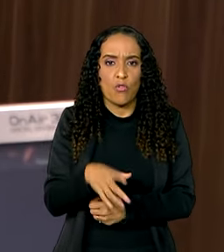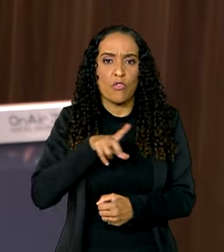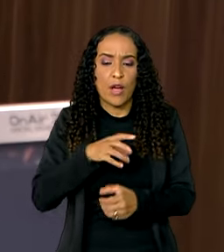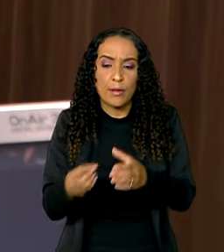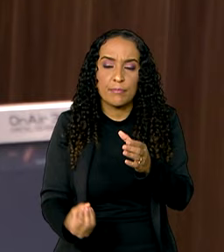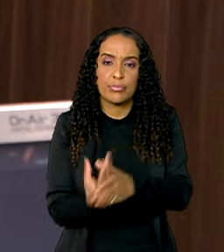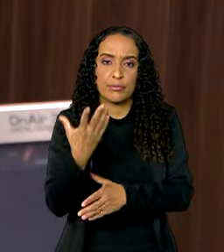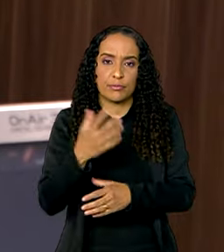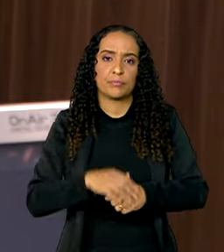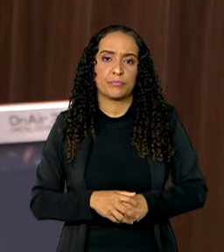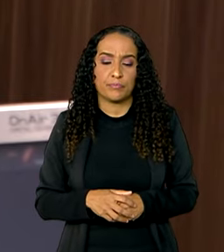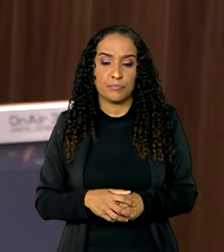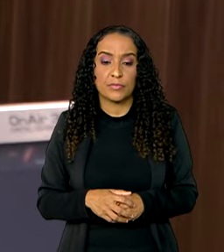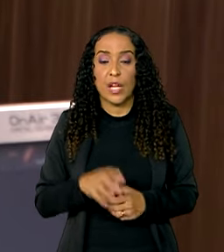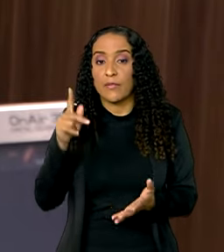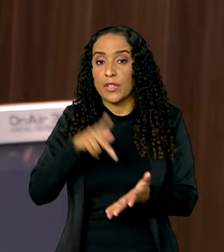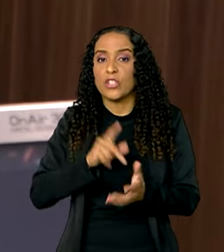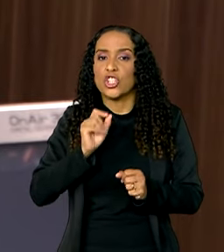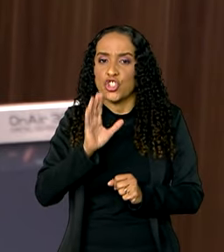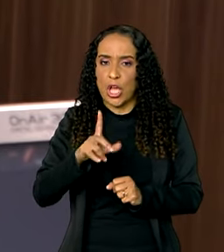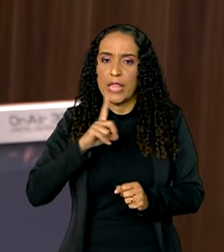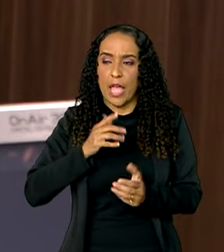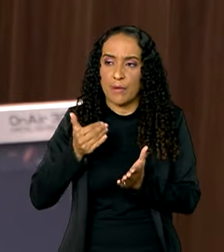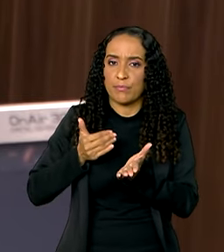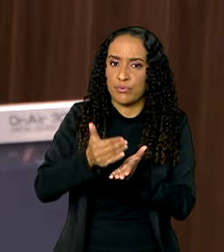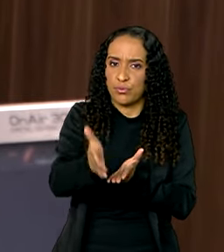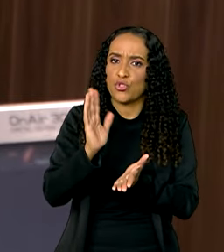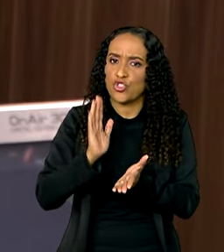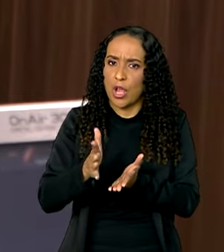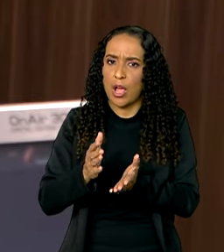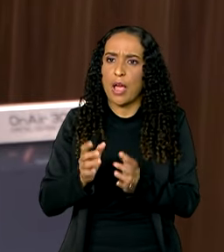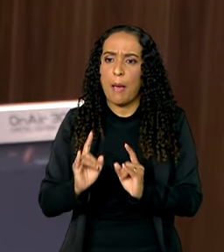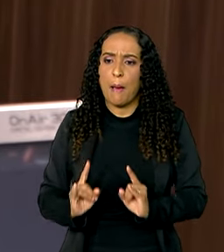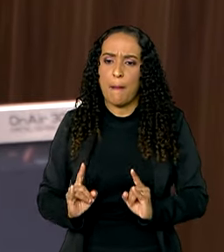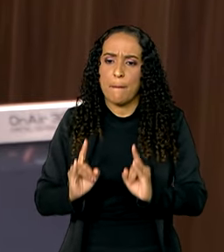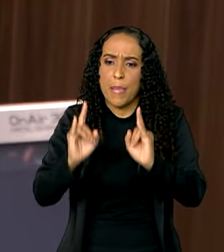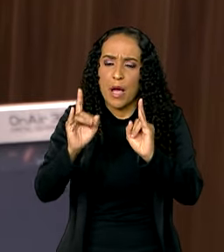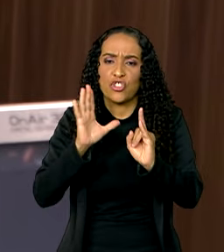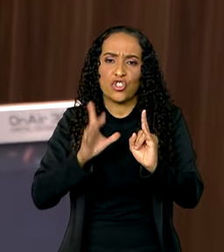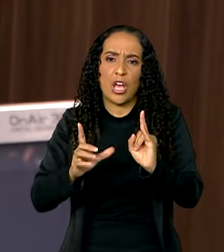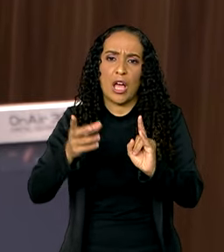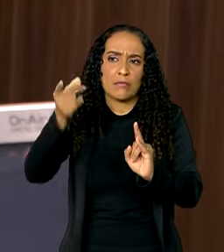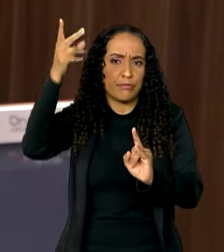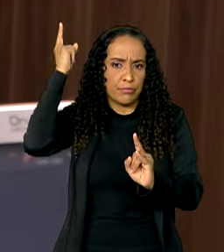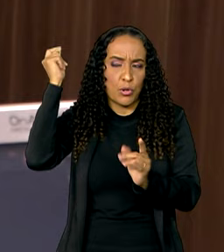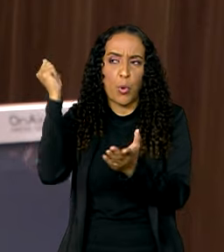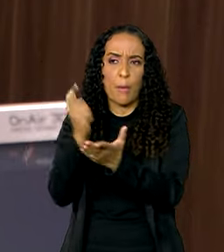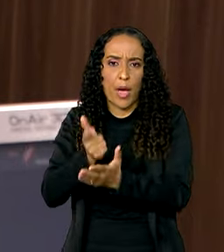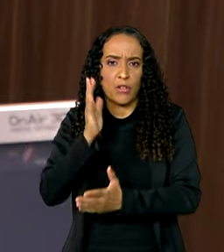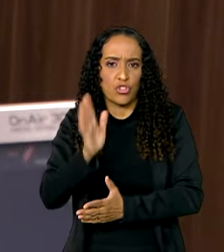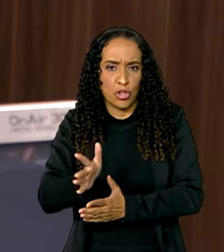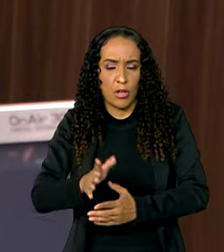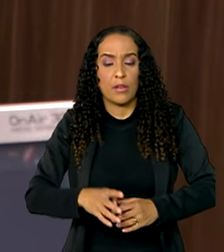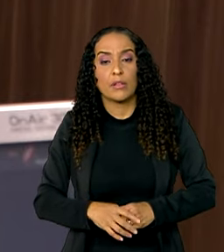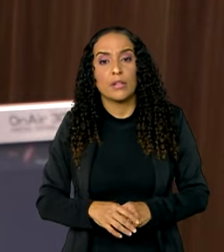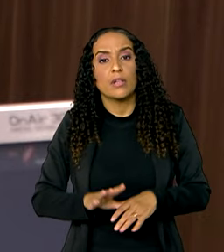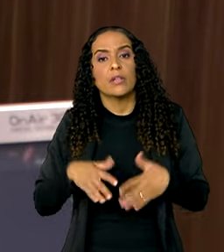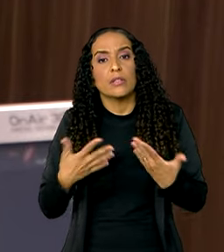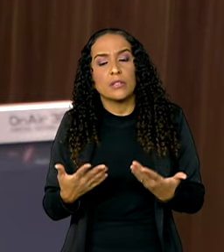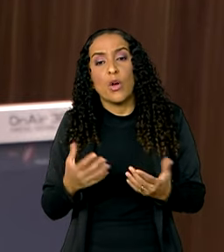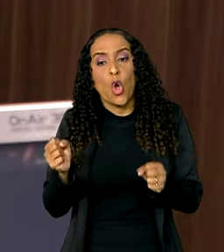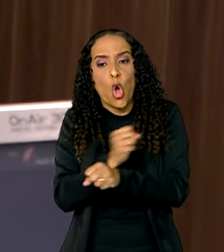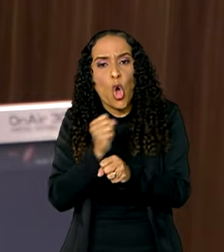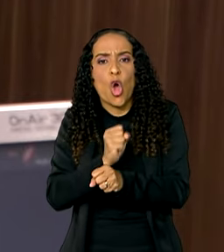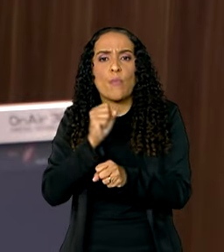vai ser implantada e na verdade já está acontecendo são prédios edificações que já foram adquiridas estão sendo adquiridas e